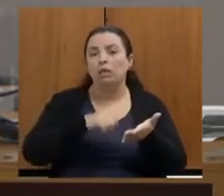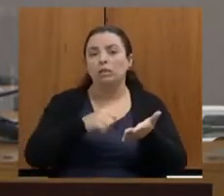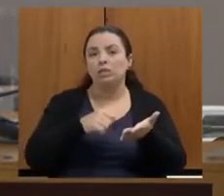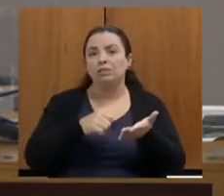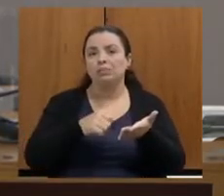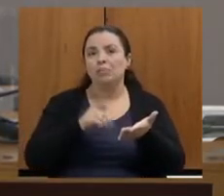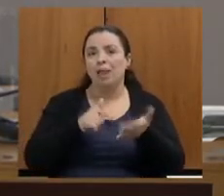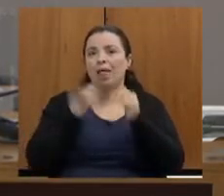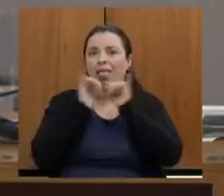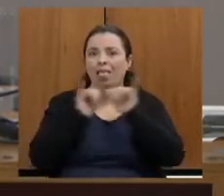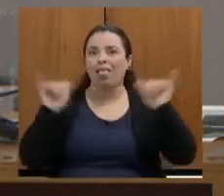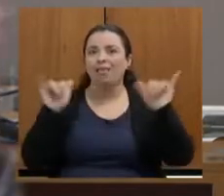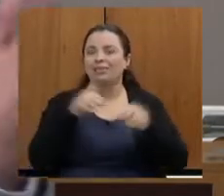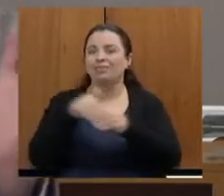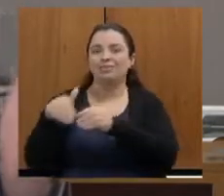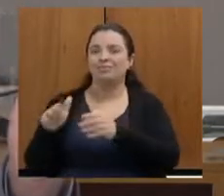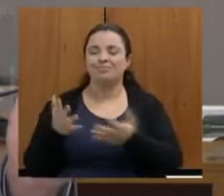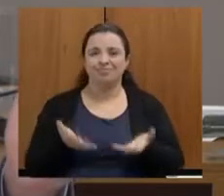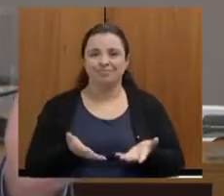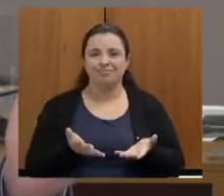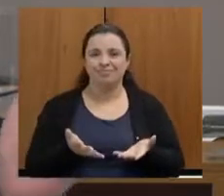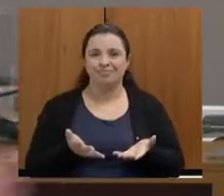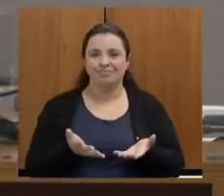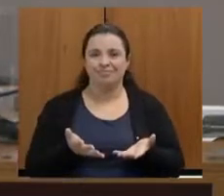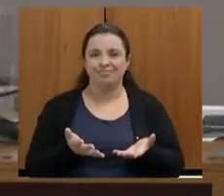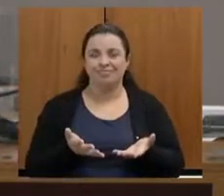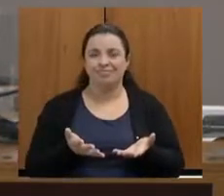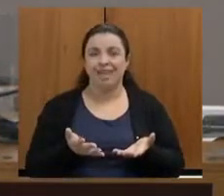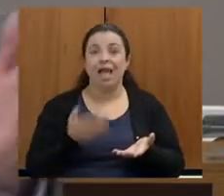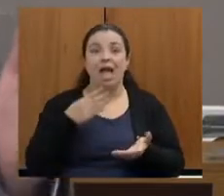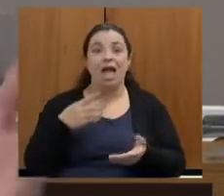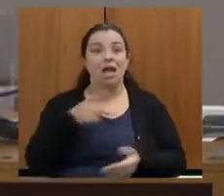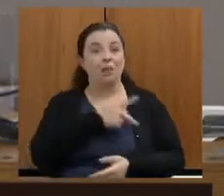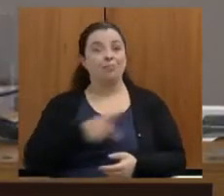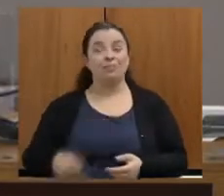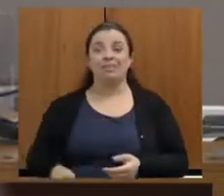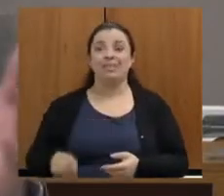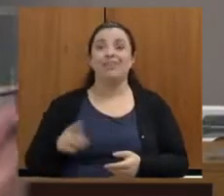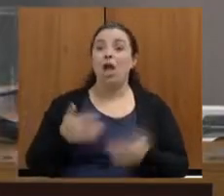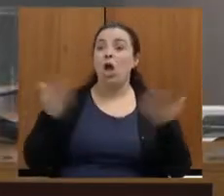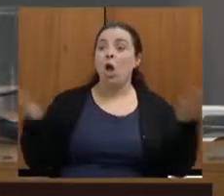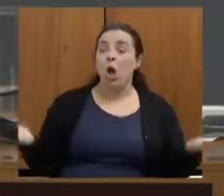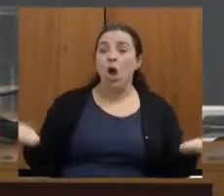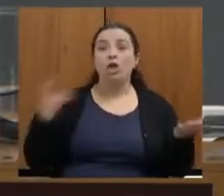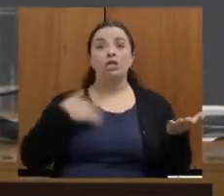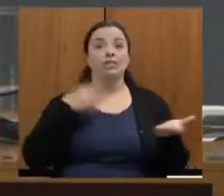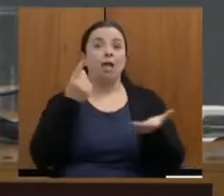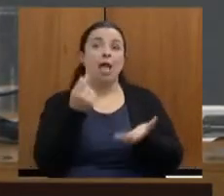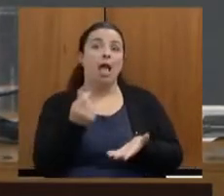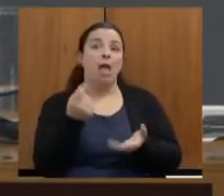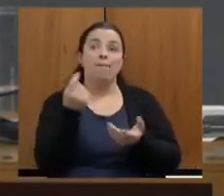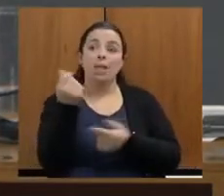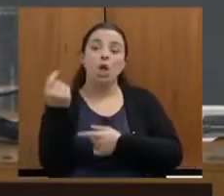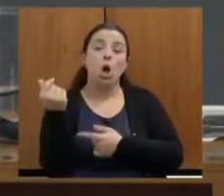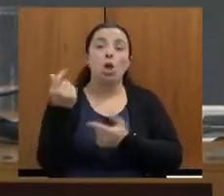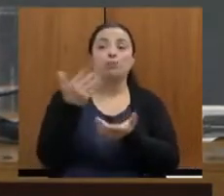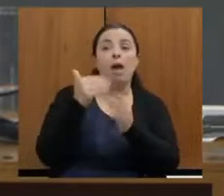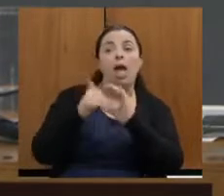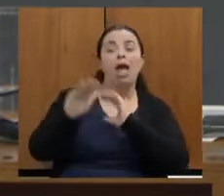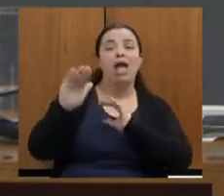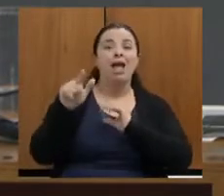Olha nós estamos anunciando os tantos bilhões olha que coisa boa olha salvação e fazer disso